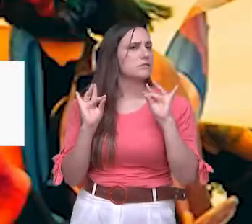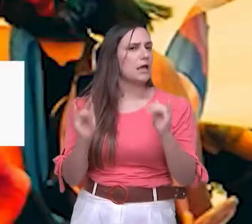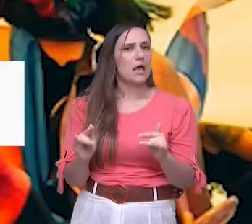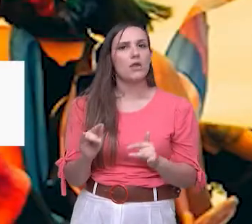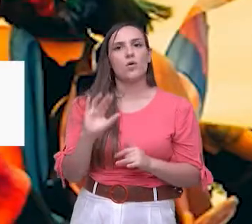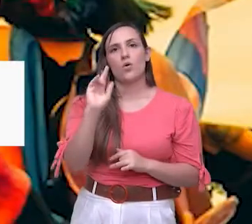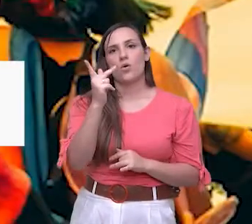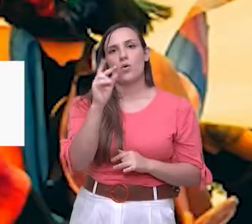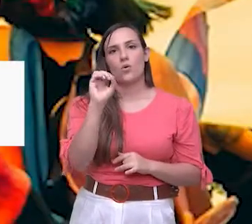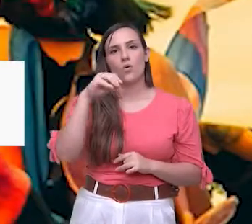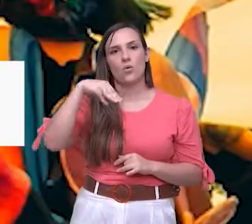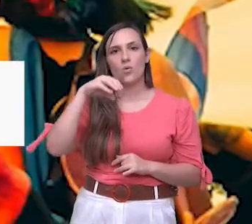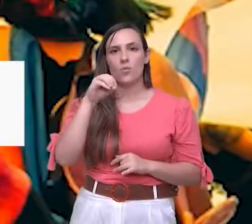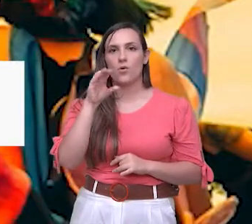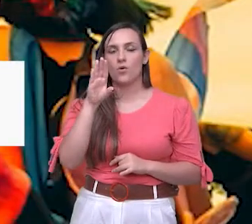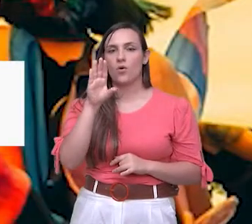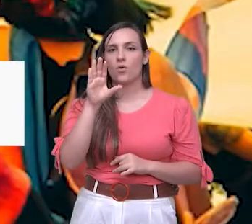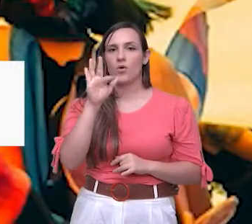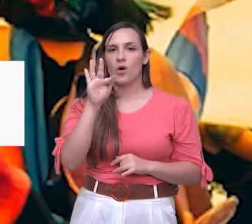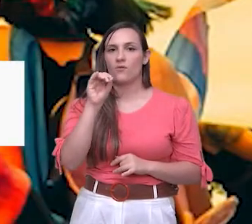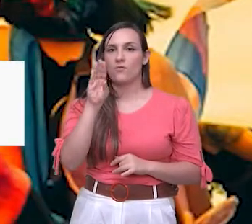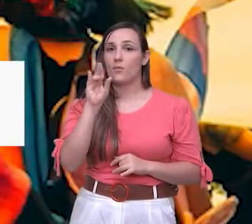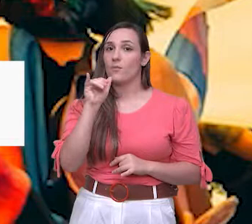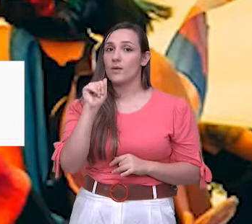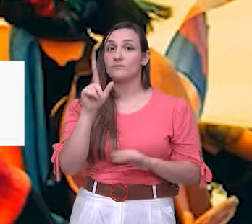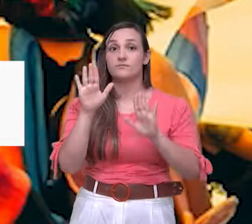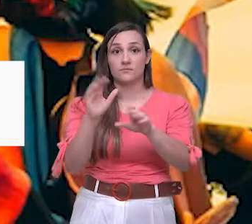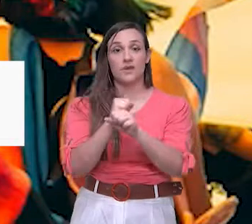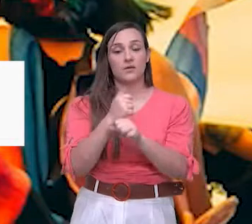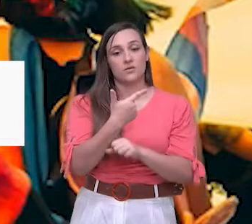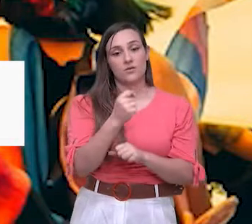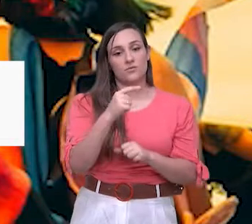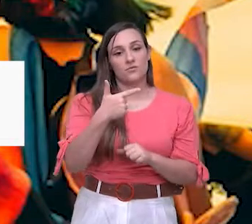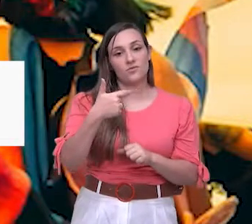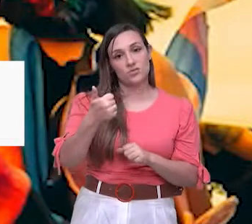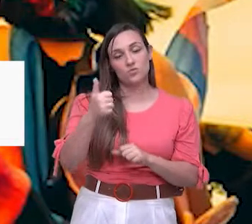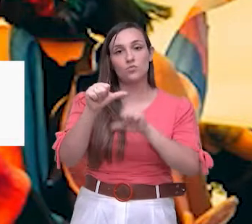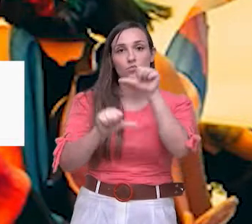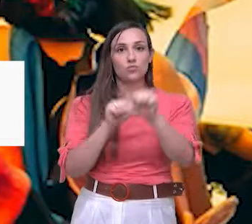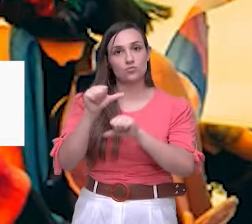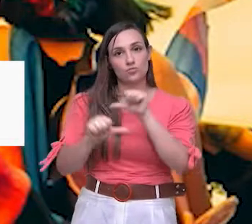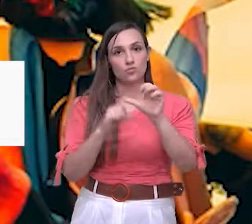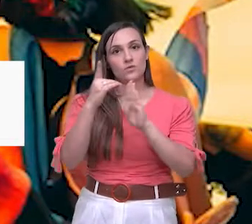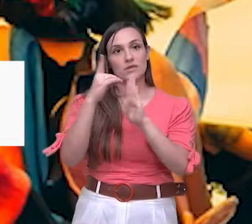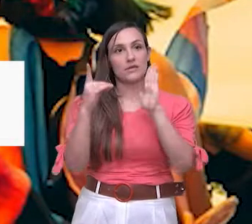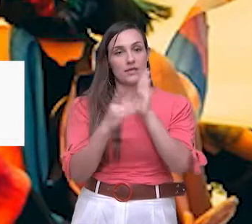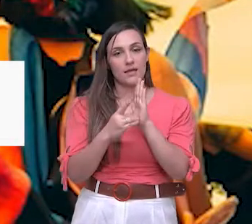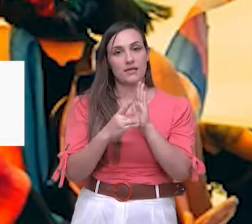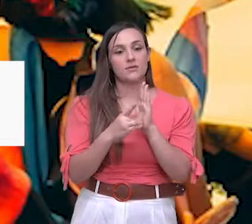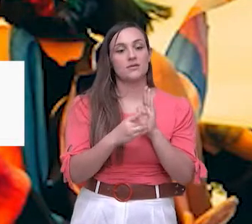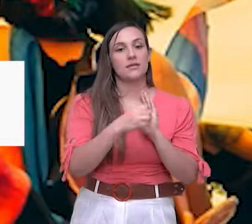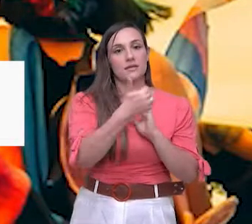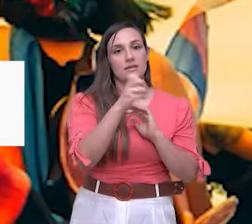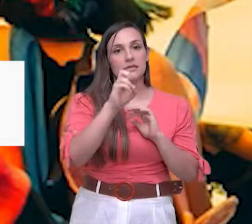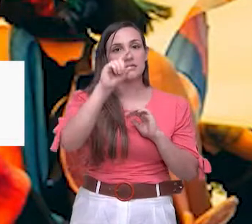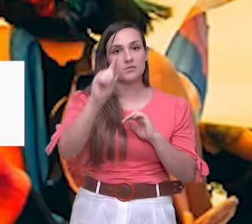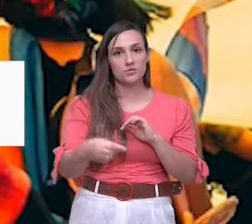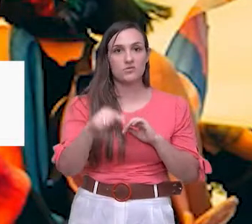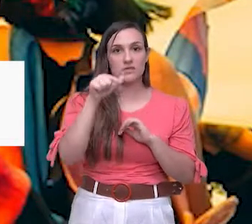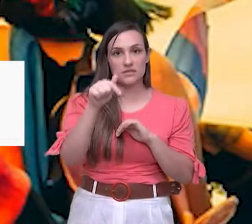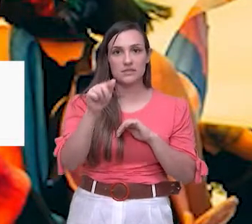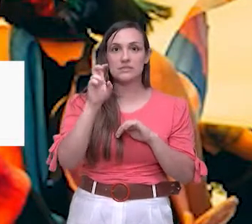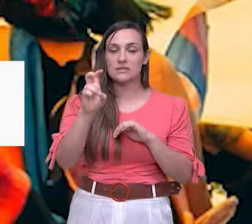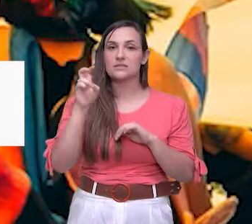em setembro de 2021 o equipamento foi reformulado por meio do Decreto nº